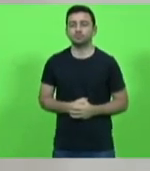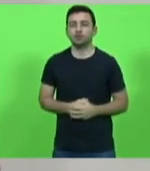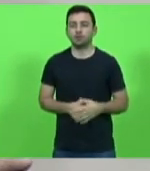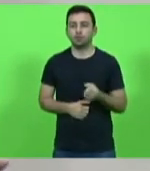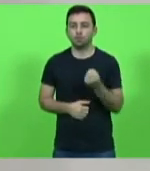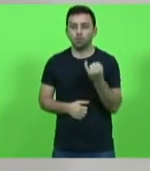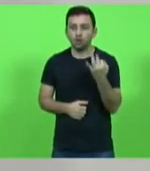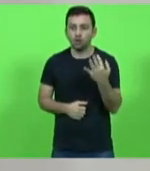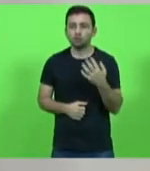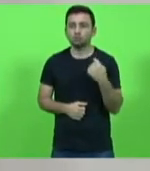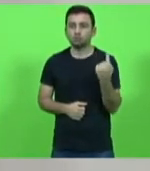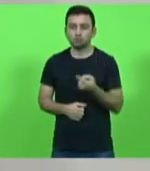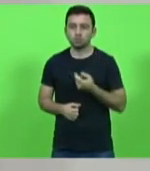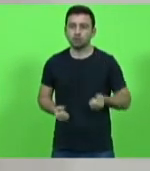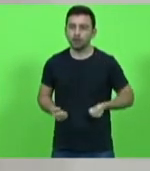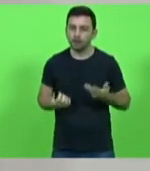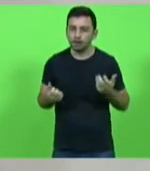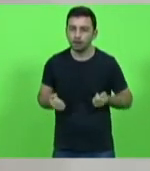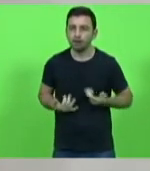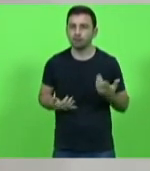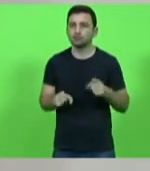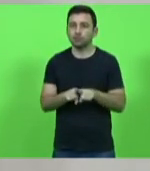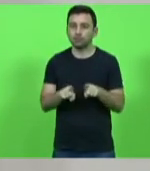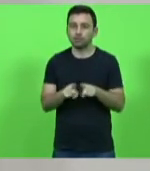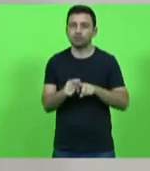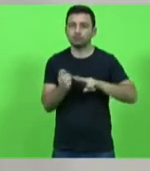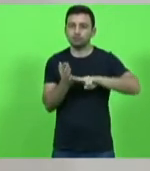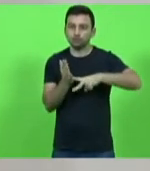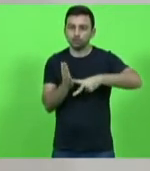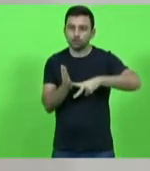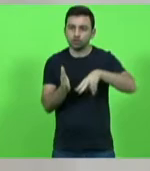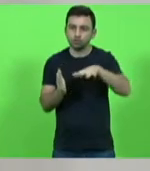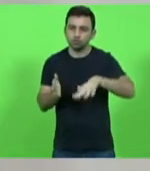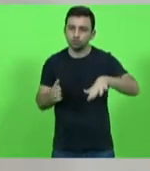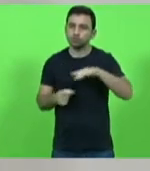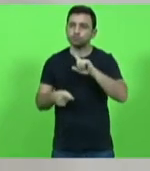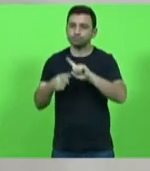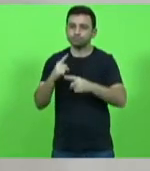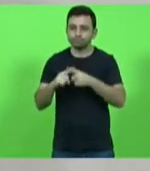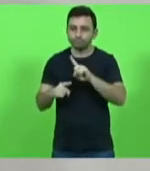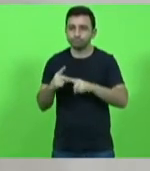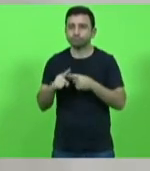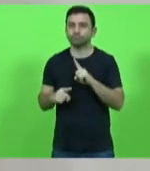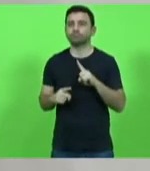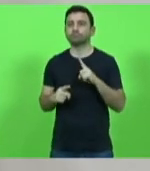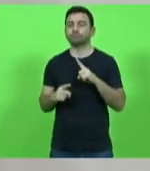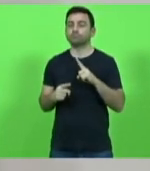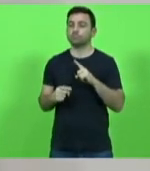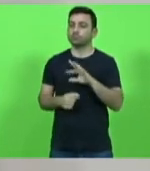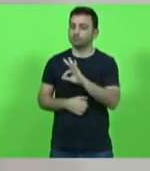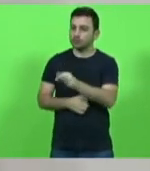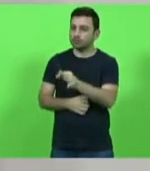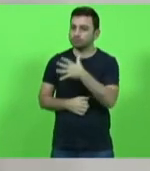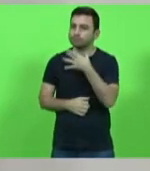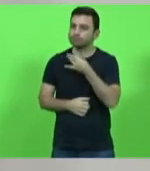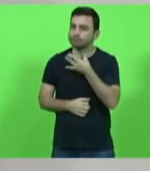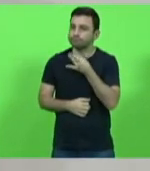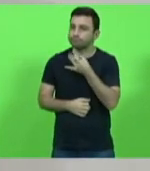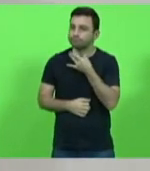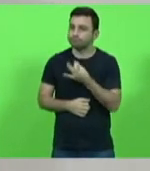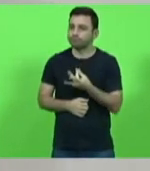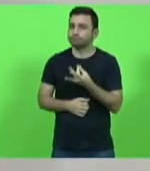servidores, através dos sindicatos, buscar um diálogo, deputado Cobalcini, para equalizar